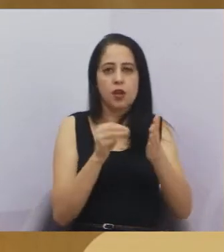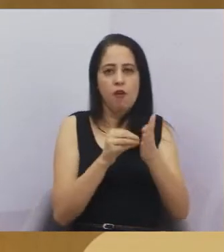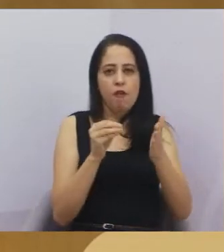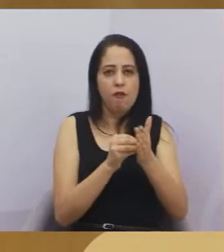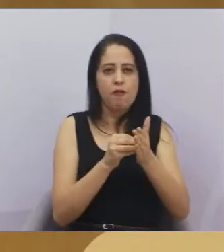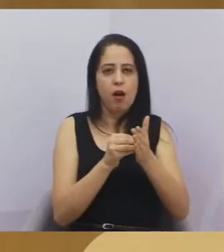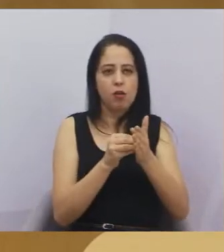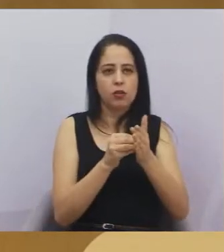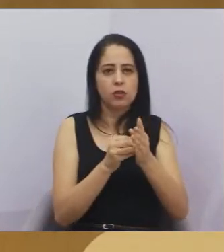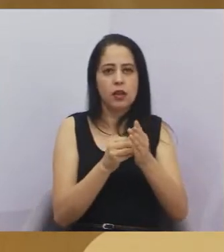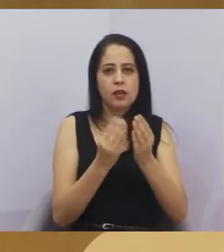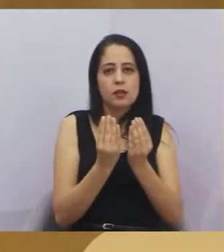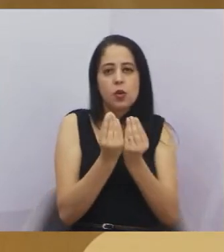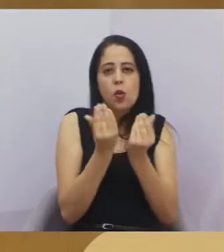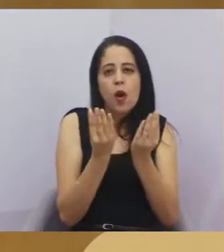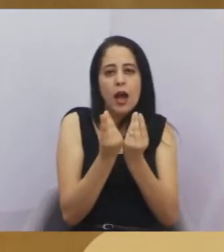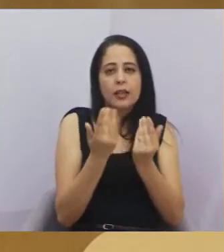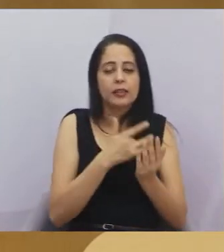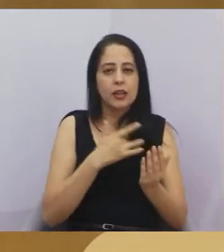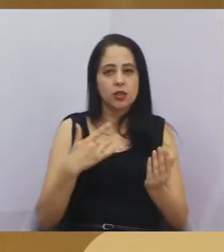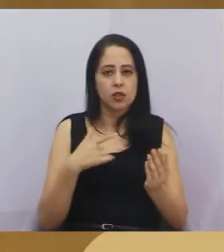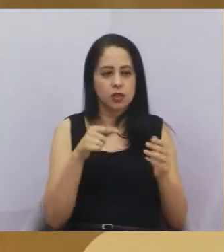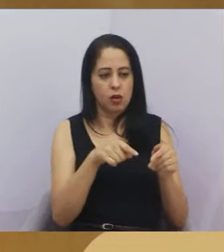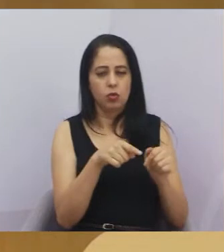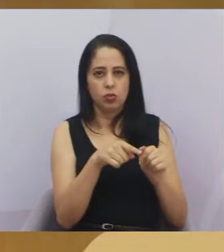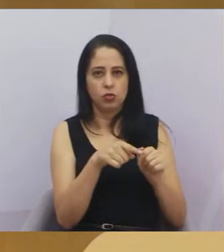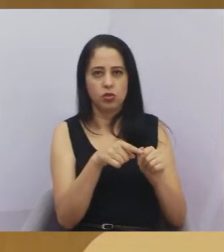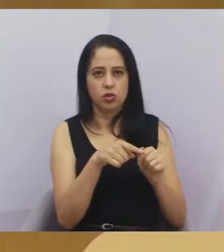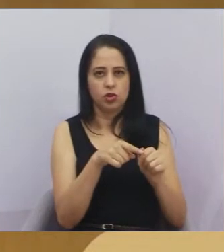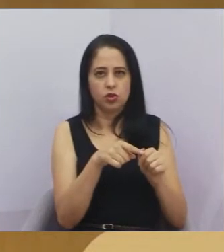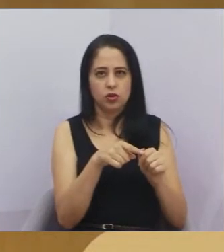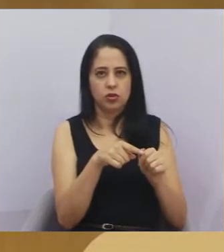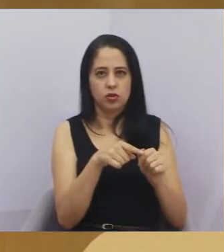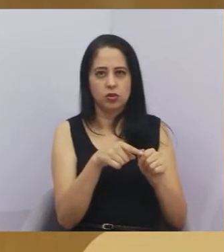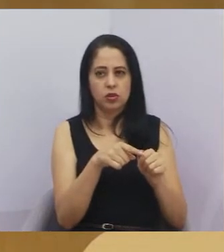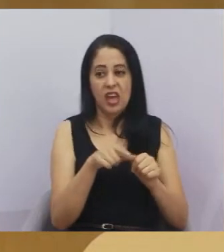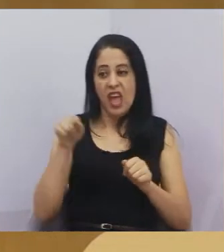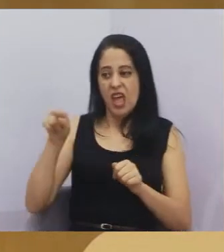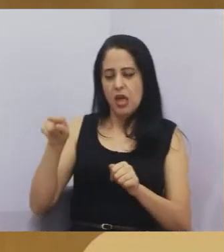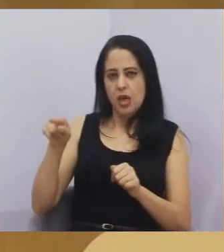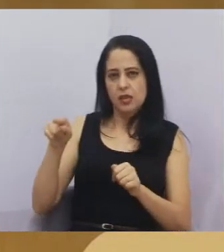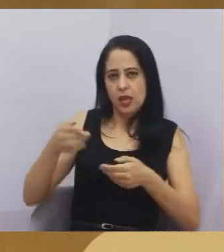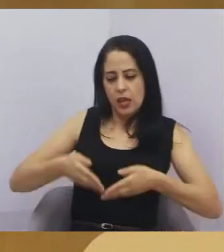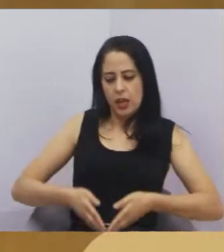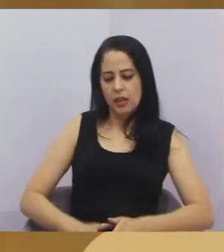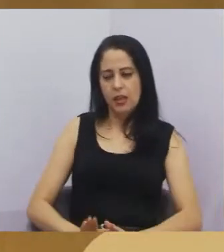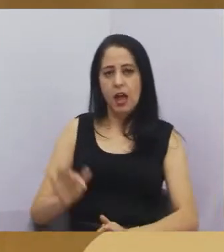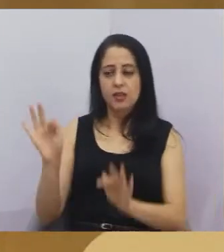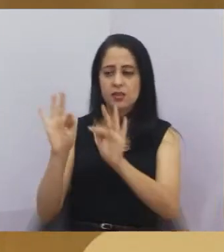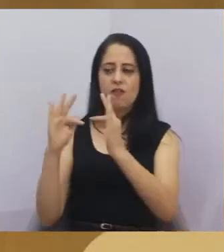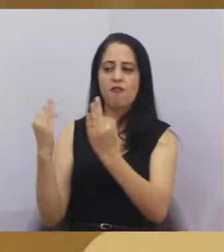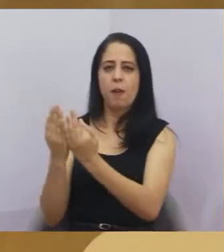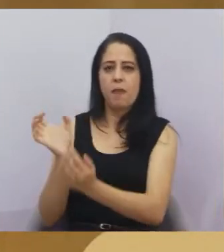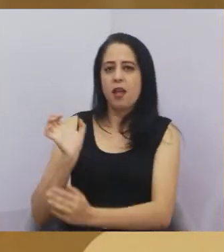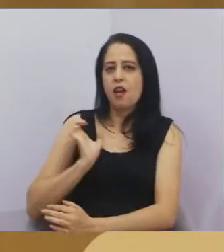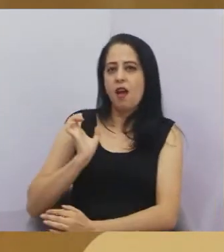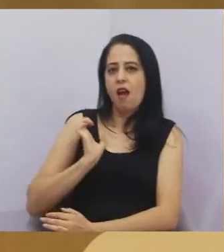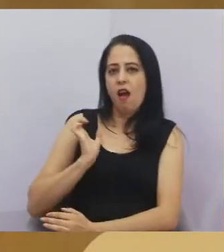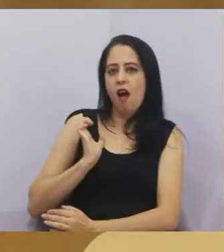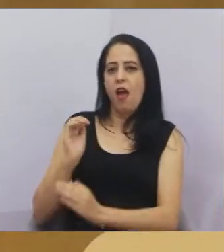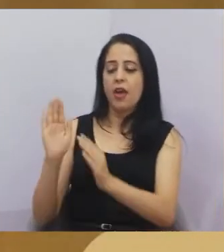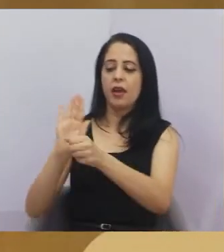tão igual quanto aquele que nasce numa família mais privilegiada? Não nasce igual.